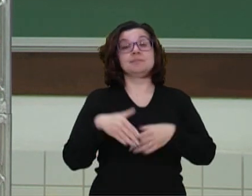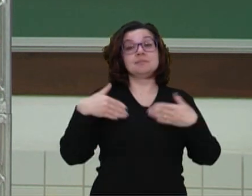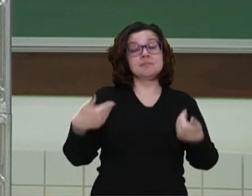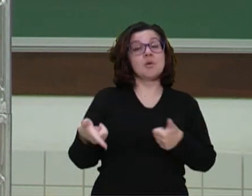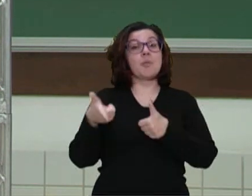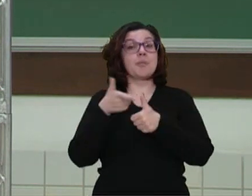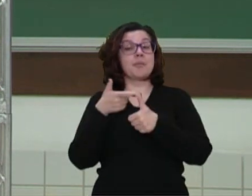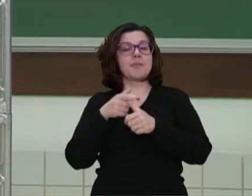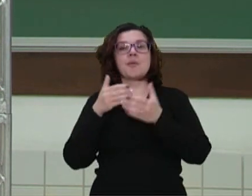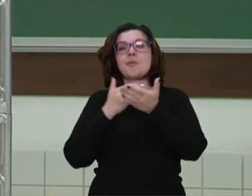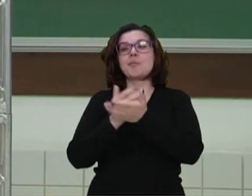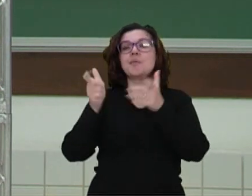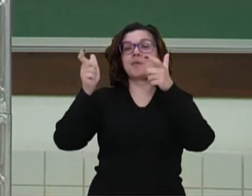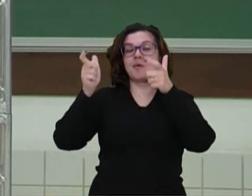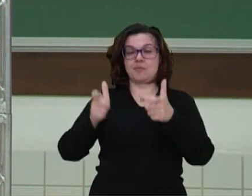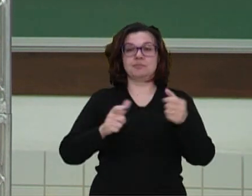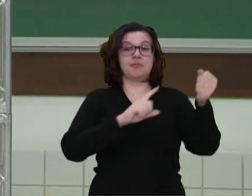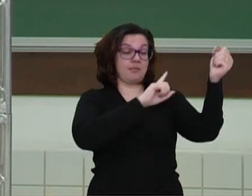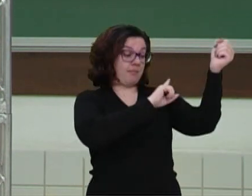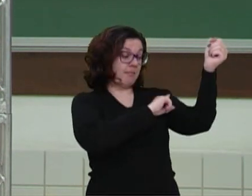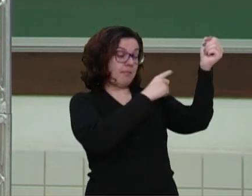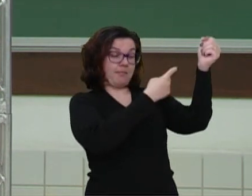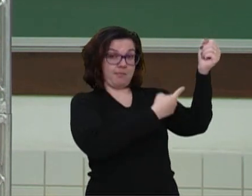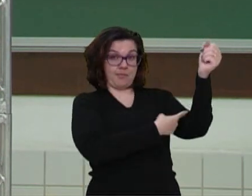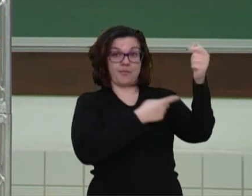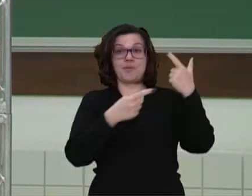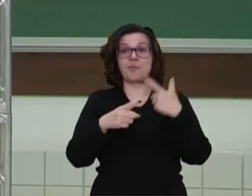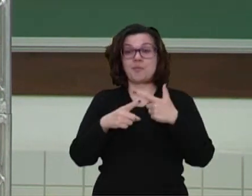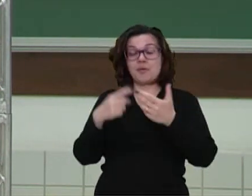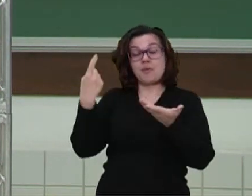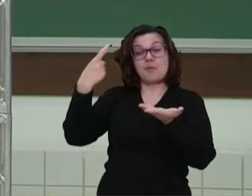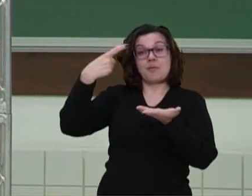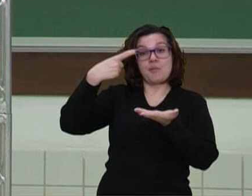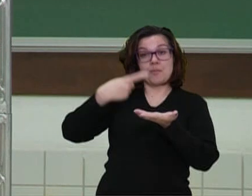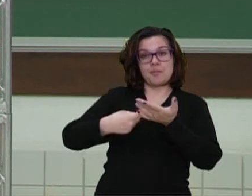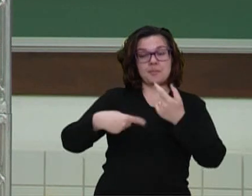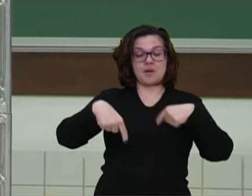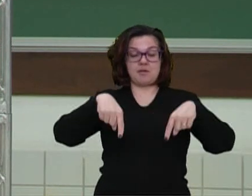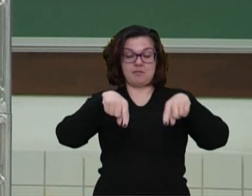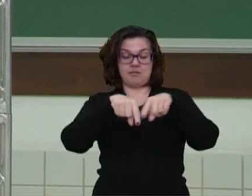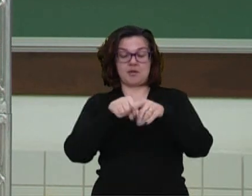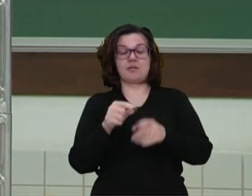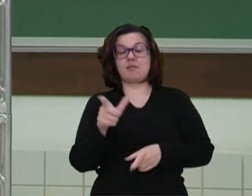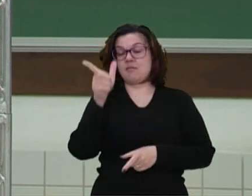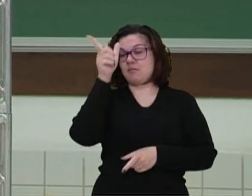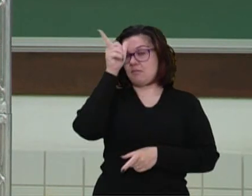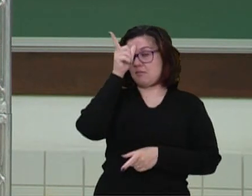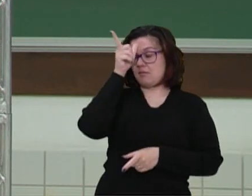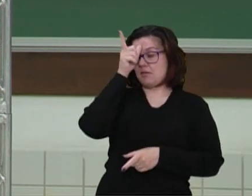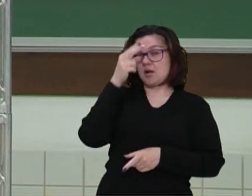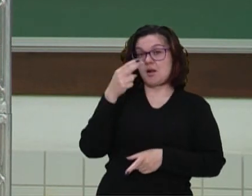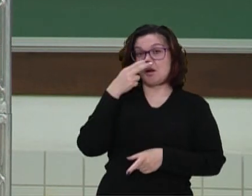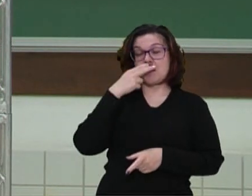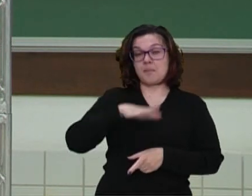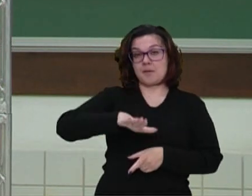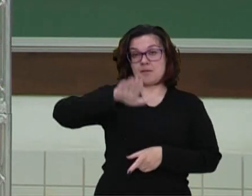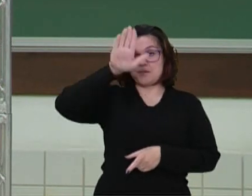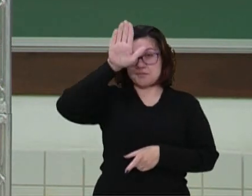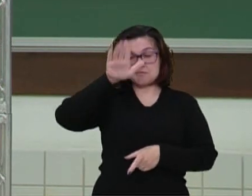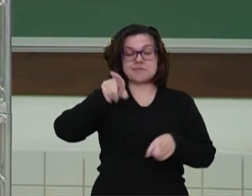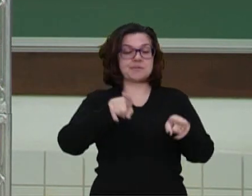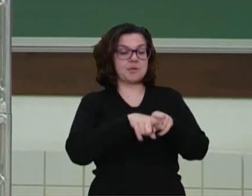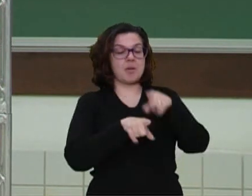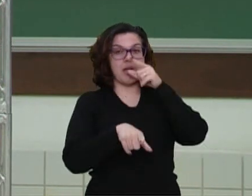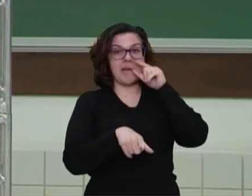Polônia, baseado num pacto Molotov-Ribbentrop entre a Alemanha nazista e